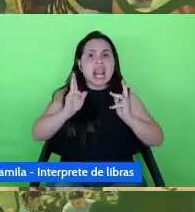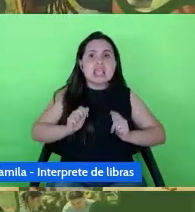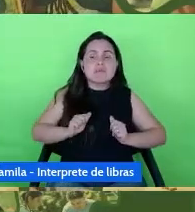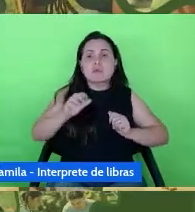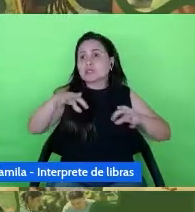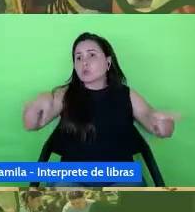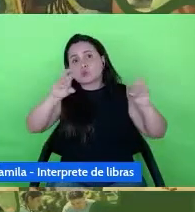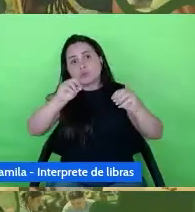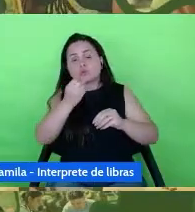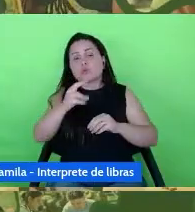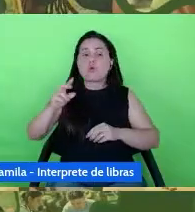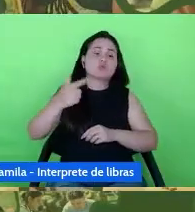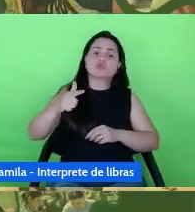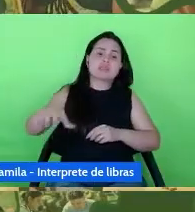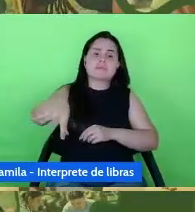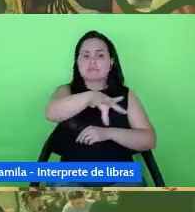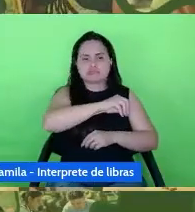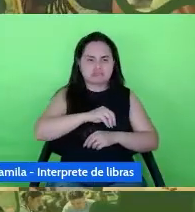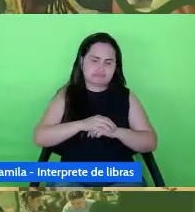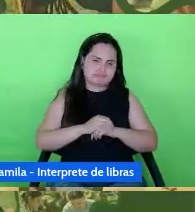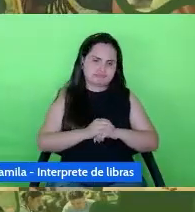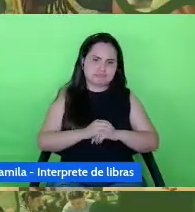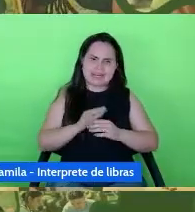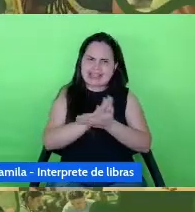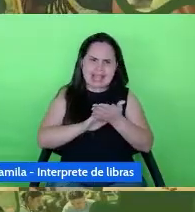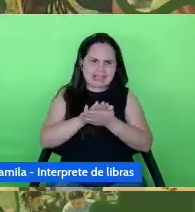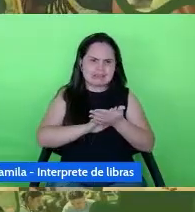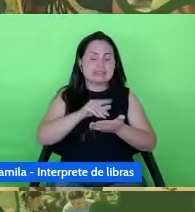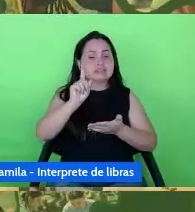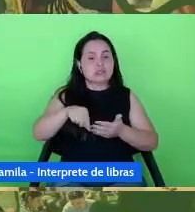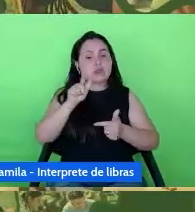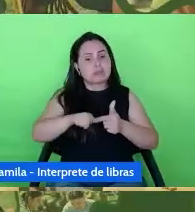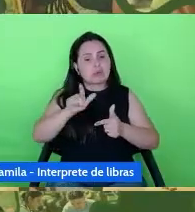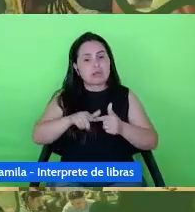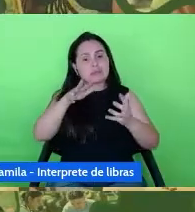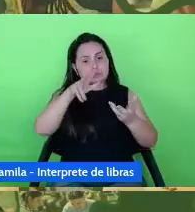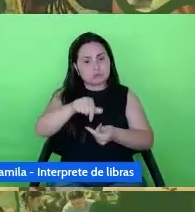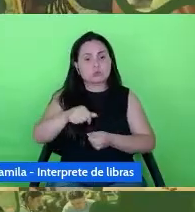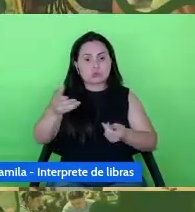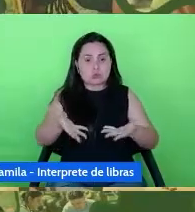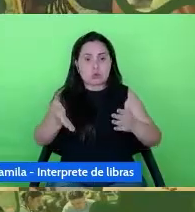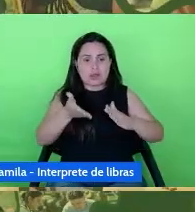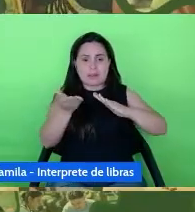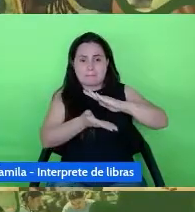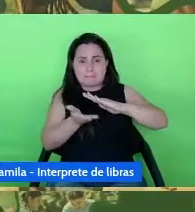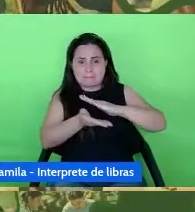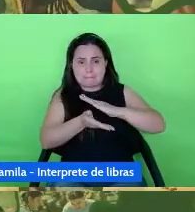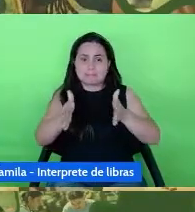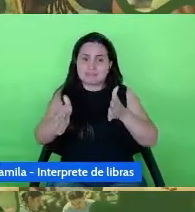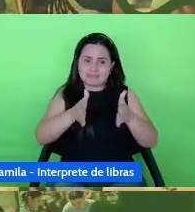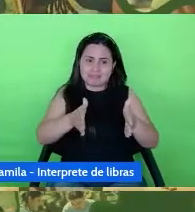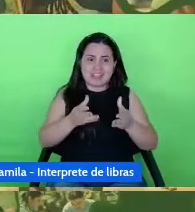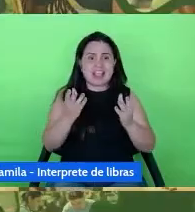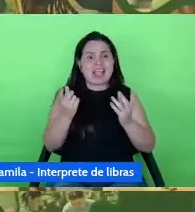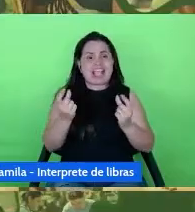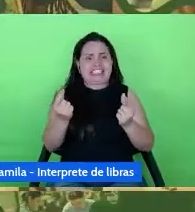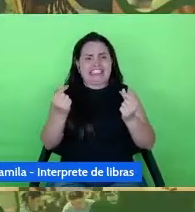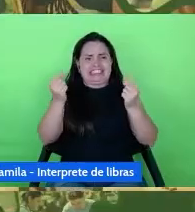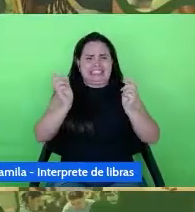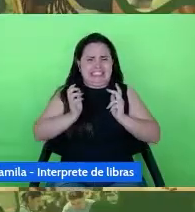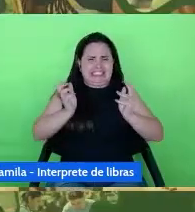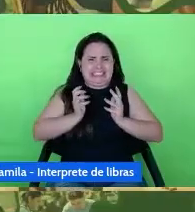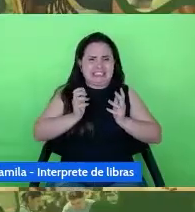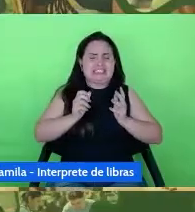para ninguém. E aí a gente tem que lidar com um problema importante no mundo contemporâneo. Tem muita riqueza, muita tecnologia e